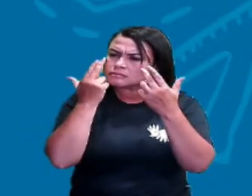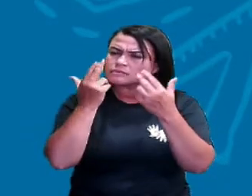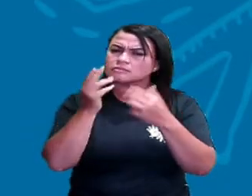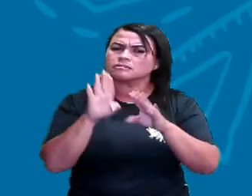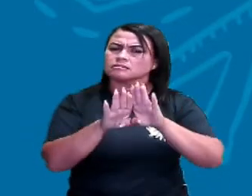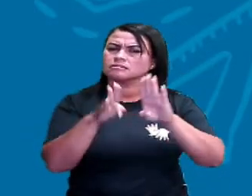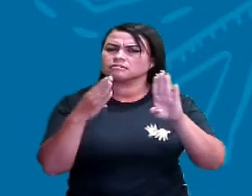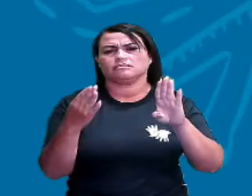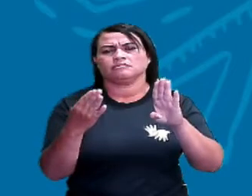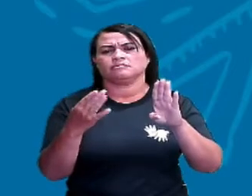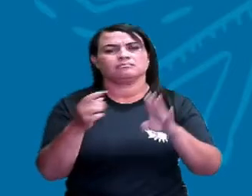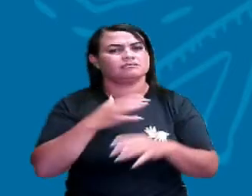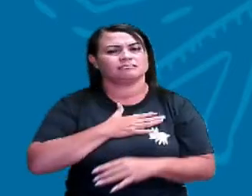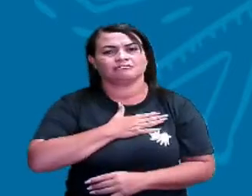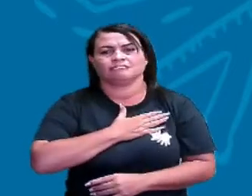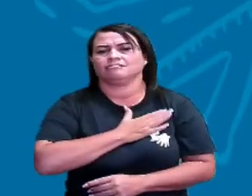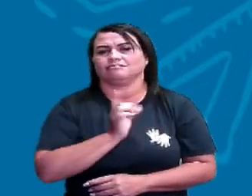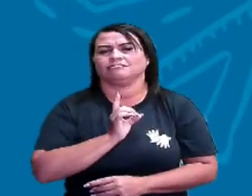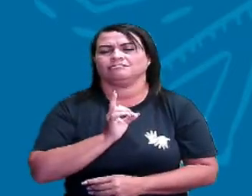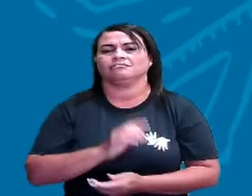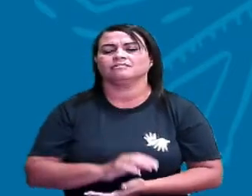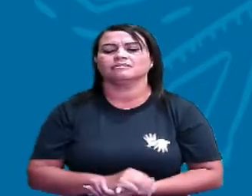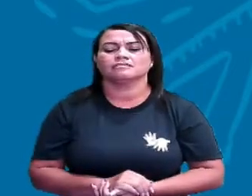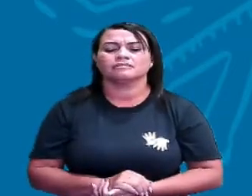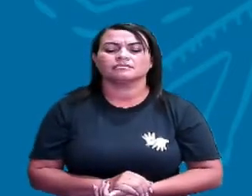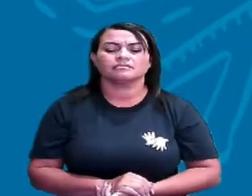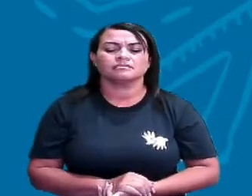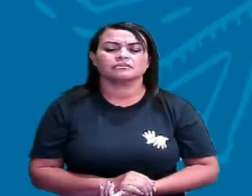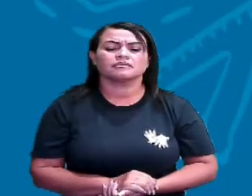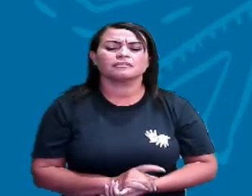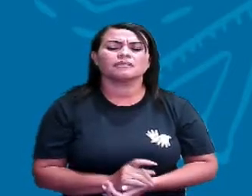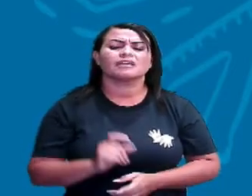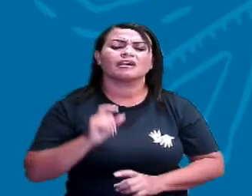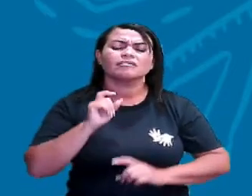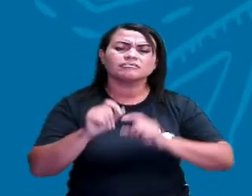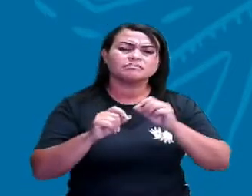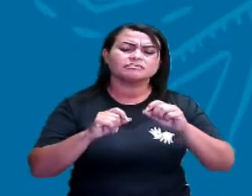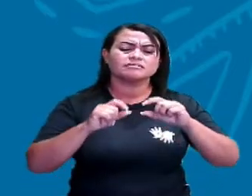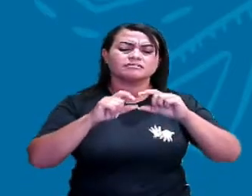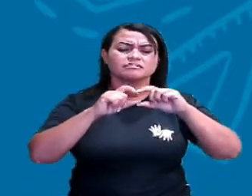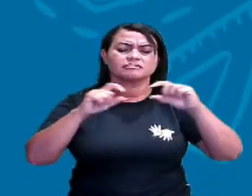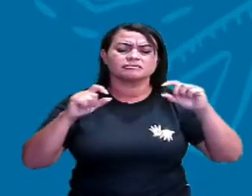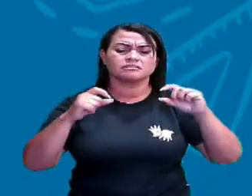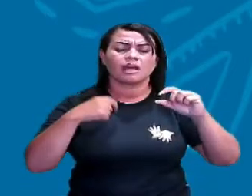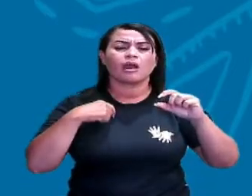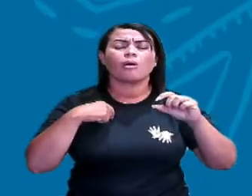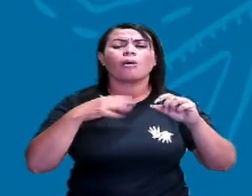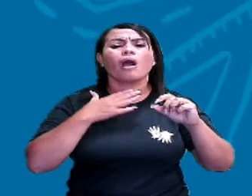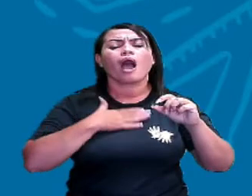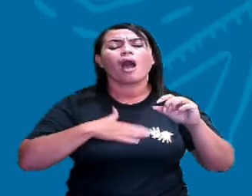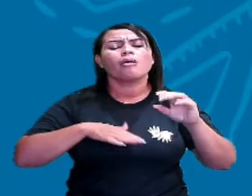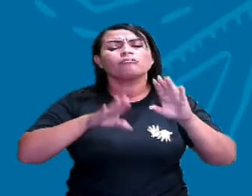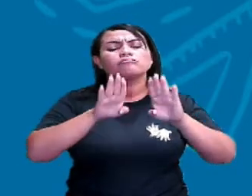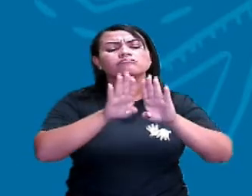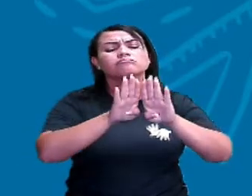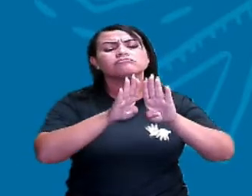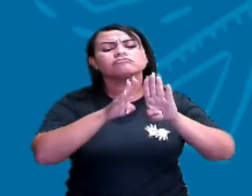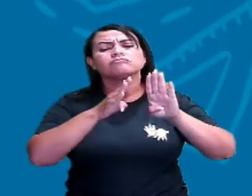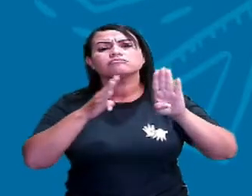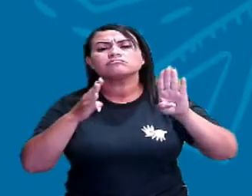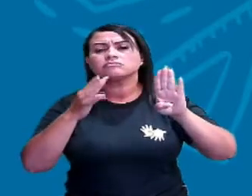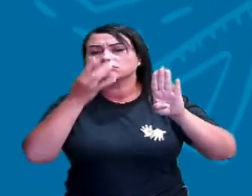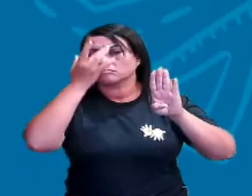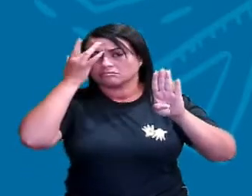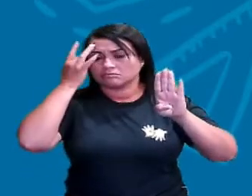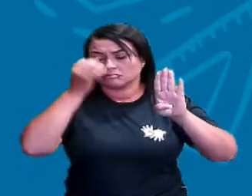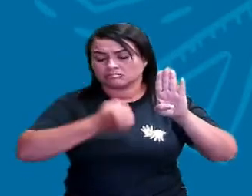gosta disso. O que é que quis dizer o verso? Eu abro bem prazenteira para passar a